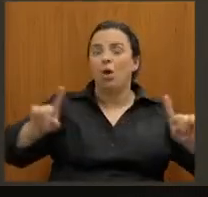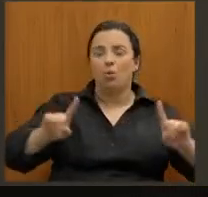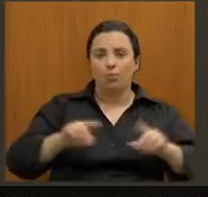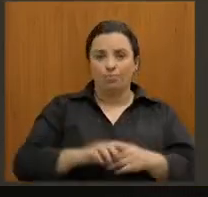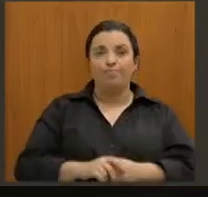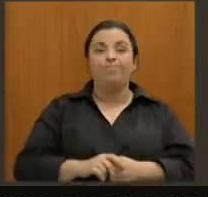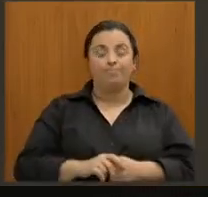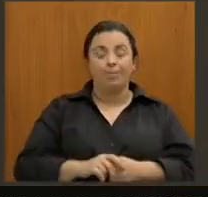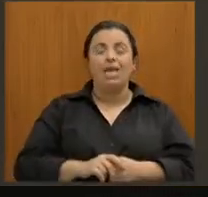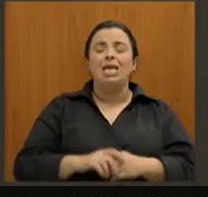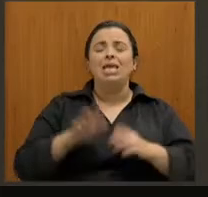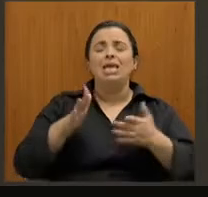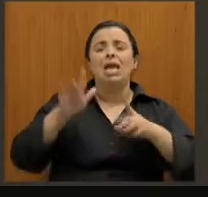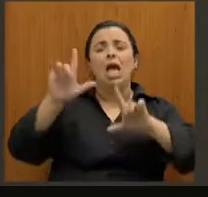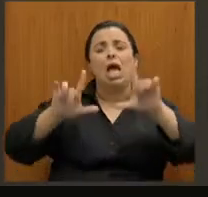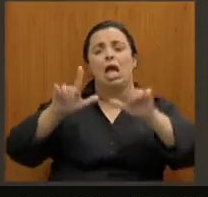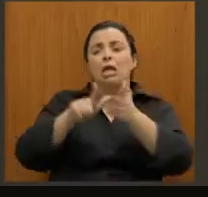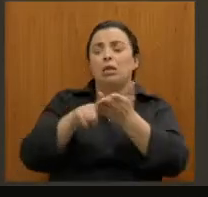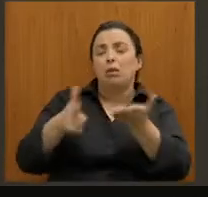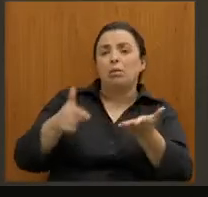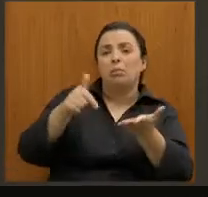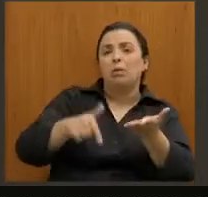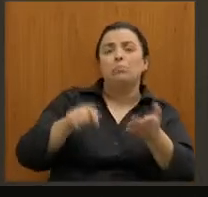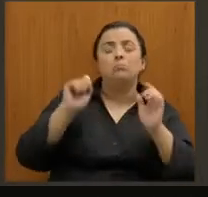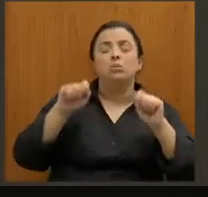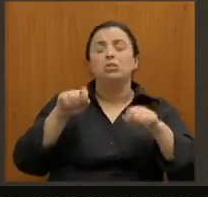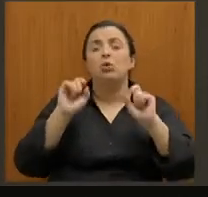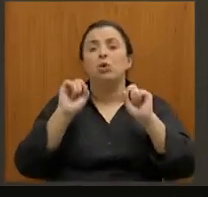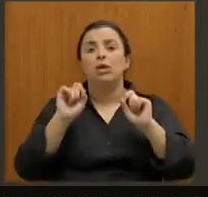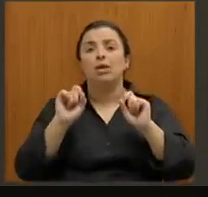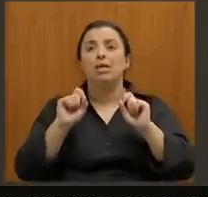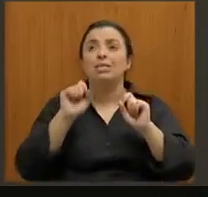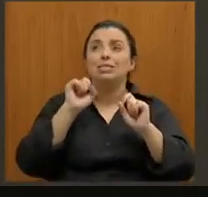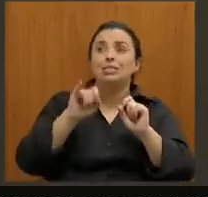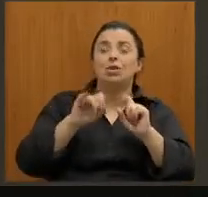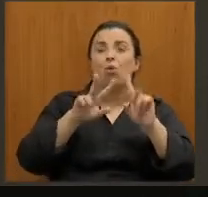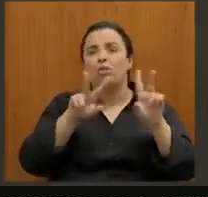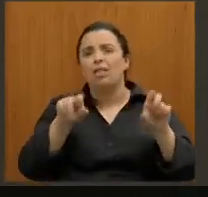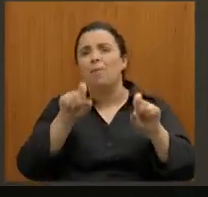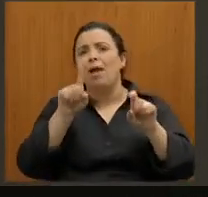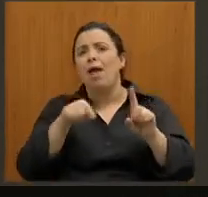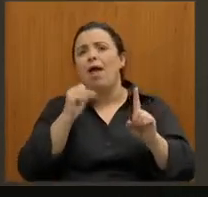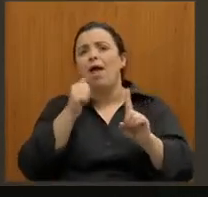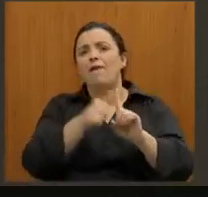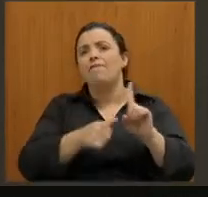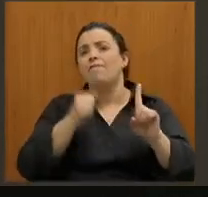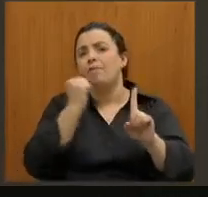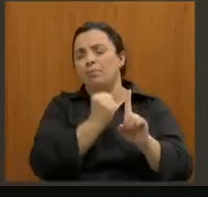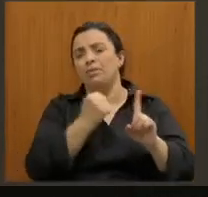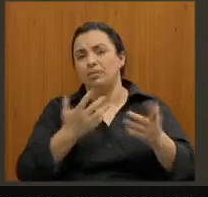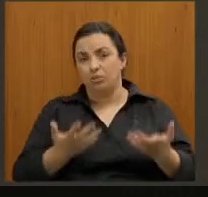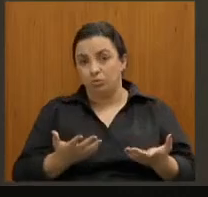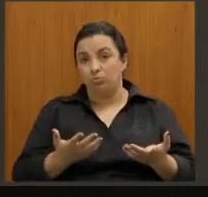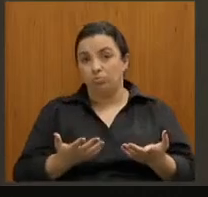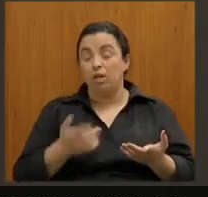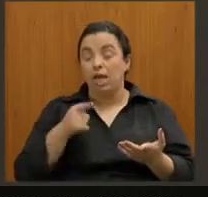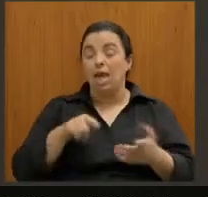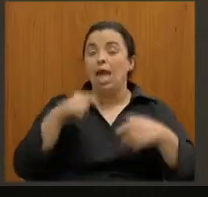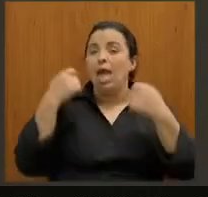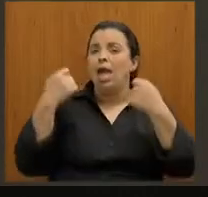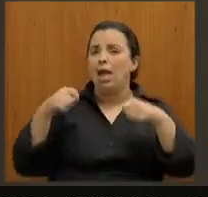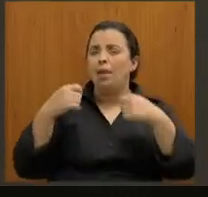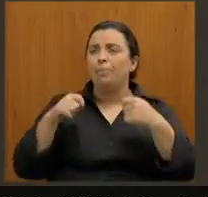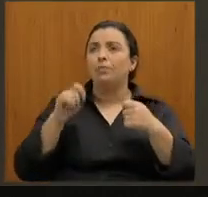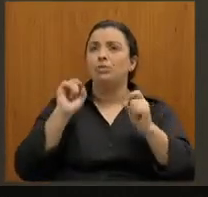o que que a imprensa deve fazer quando a pauta é feminicídio queria muito deixar bastante claro isso aqui a imprensa ela tem que